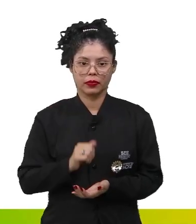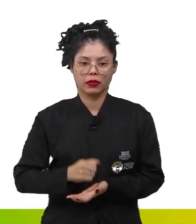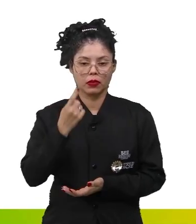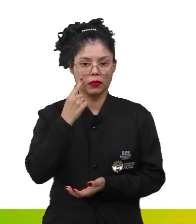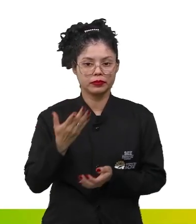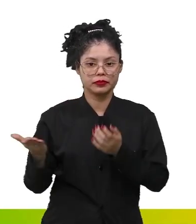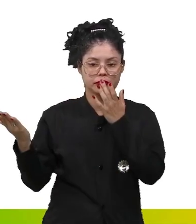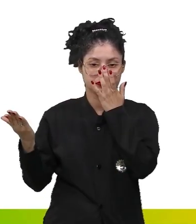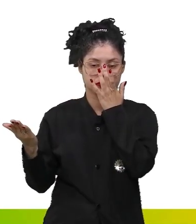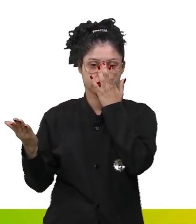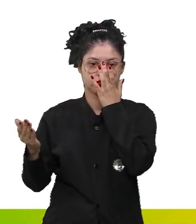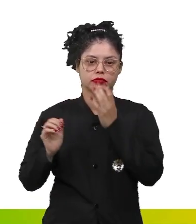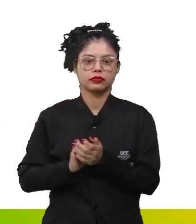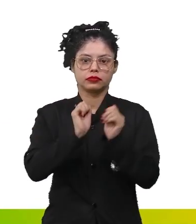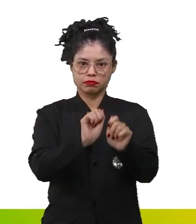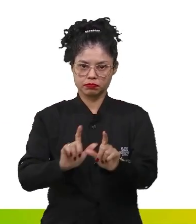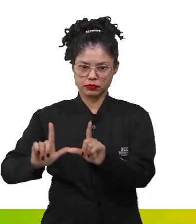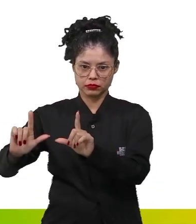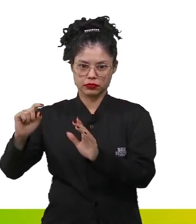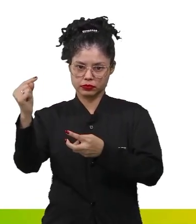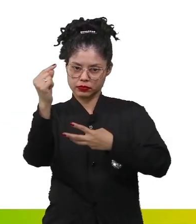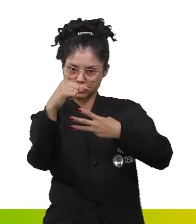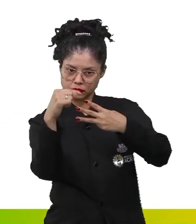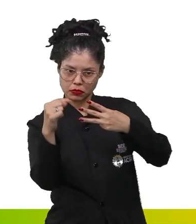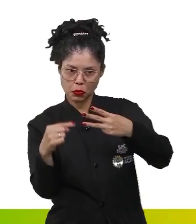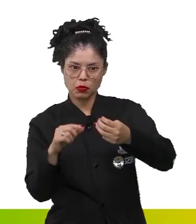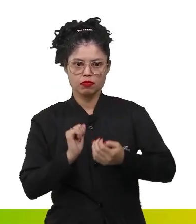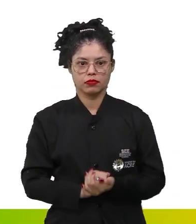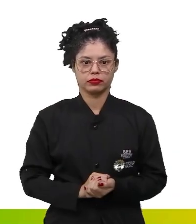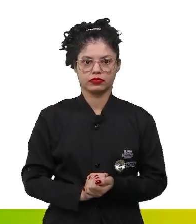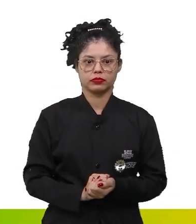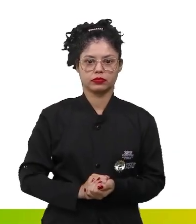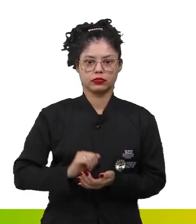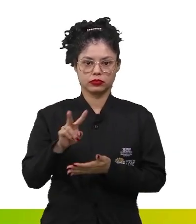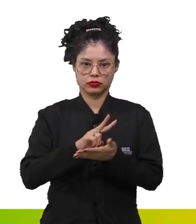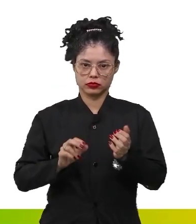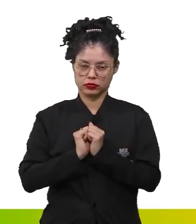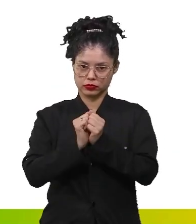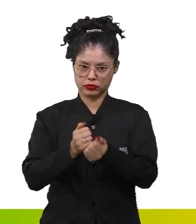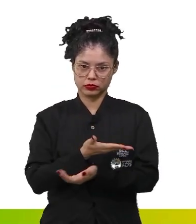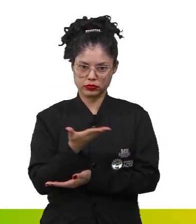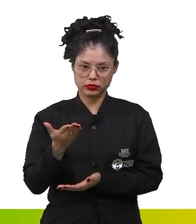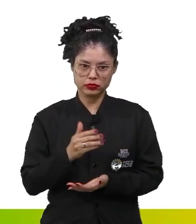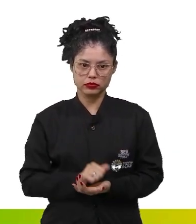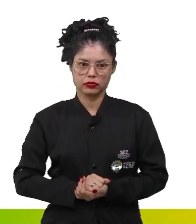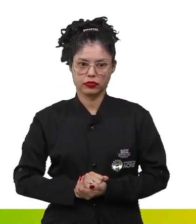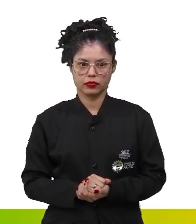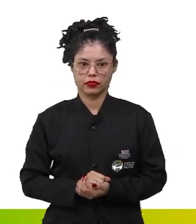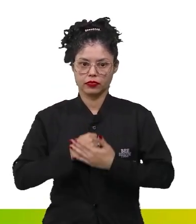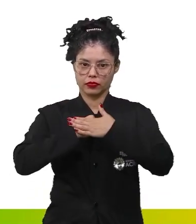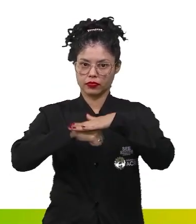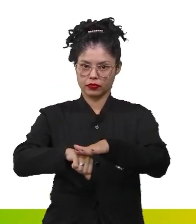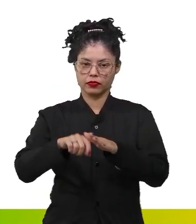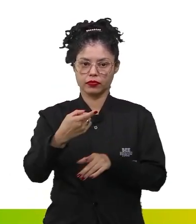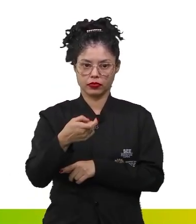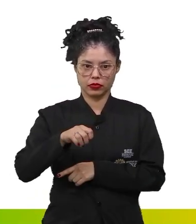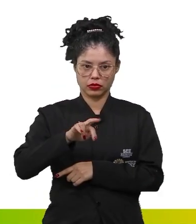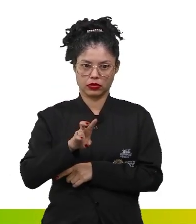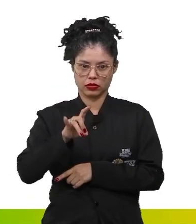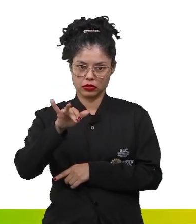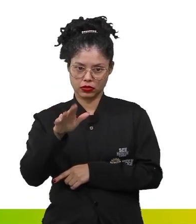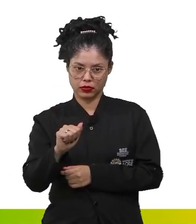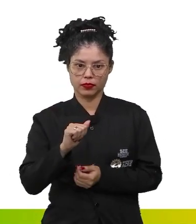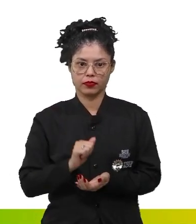logo aqui de início eu trouxe o slide com esses 3 elementos e eu quero ler junto com vocês. Vamos lá? O racismo,